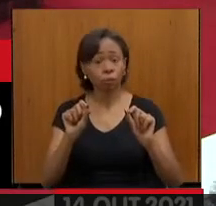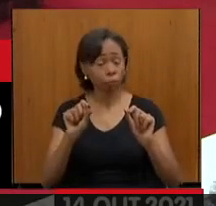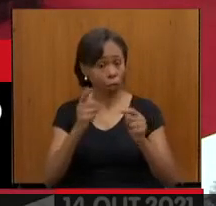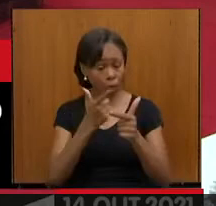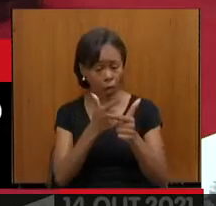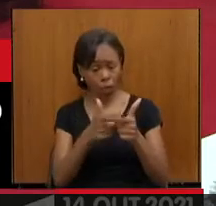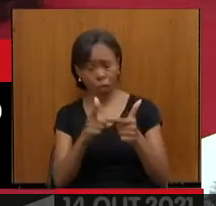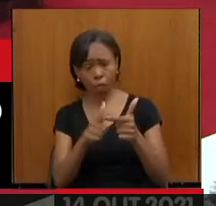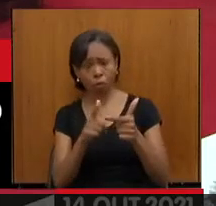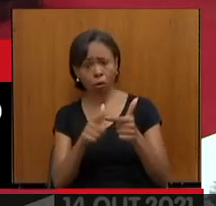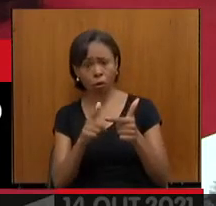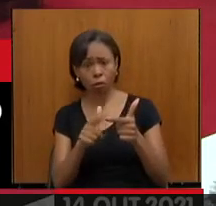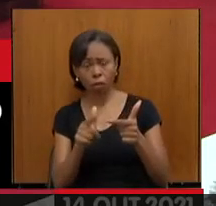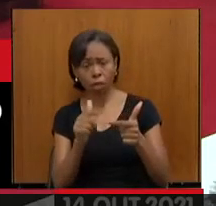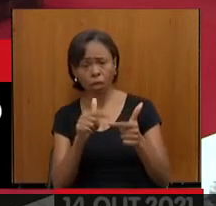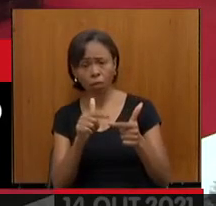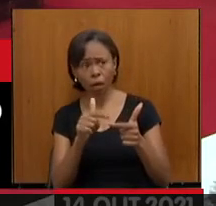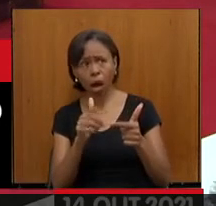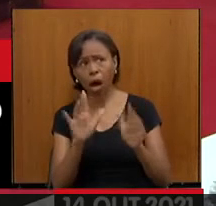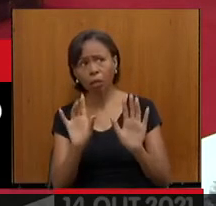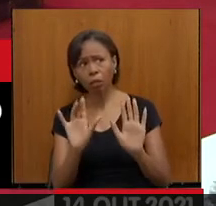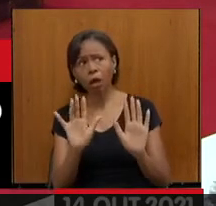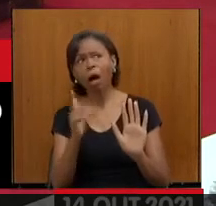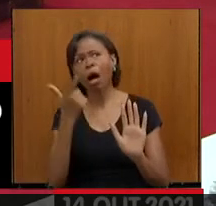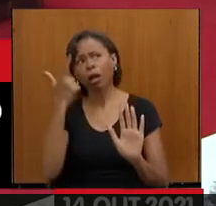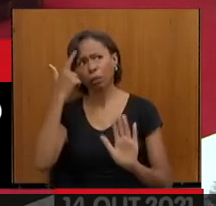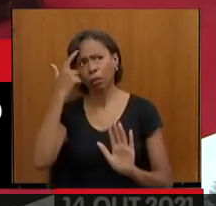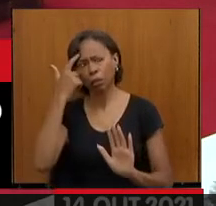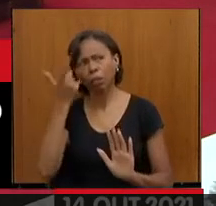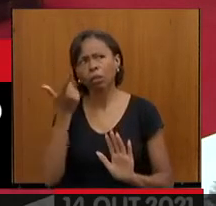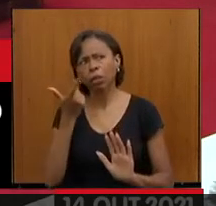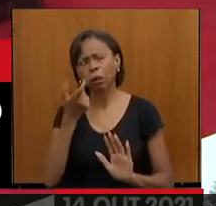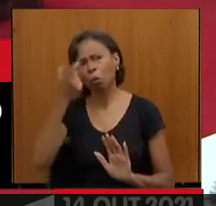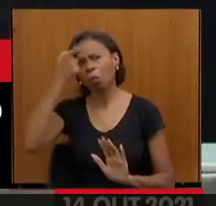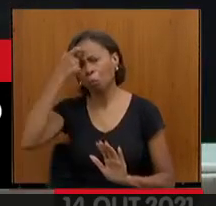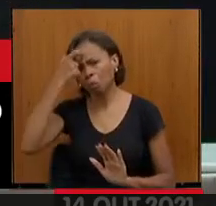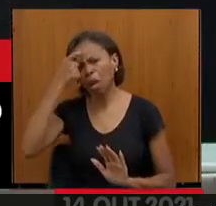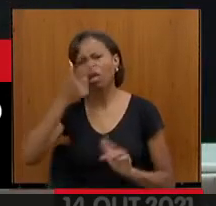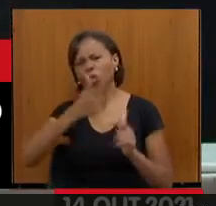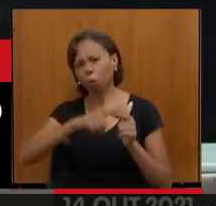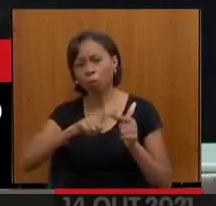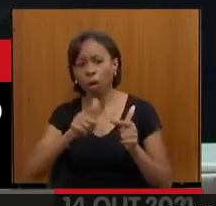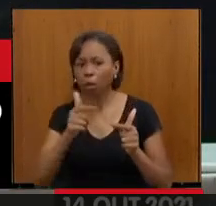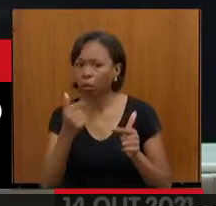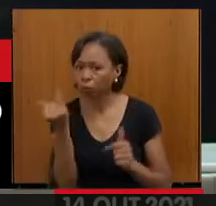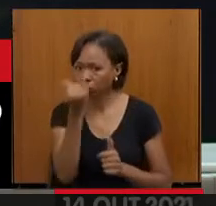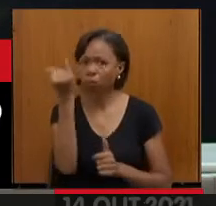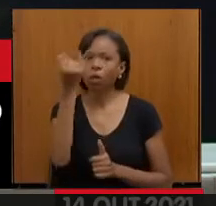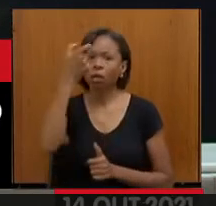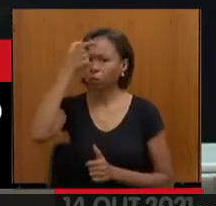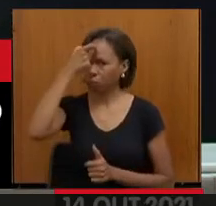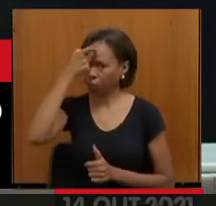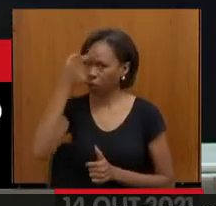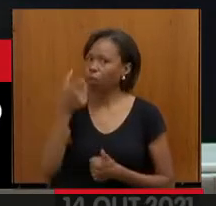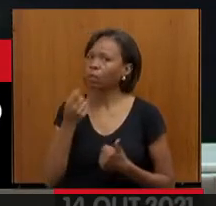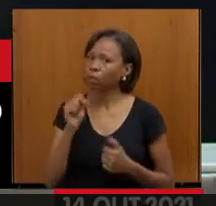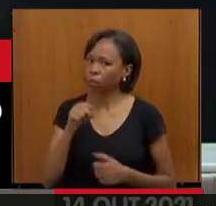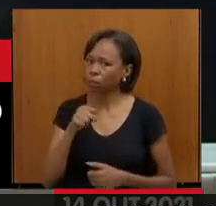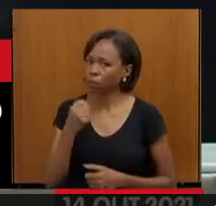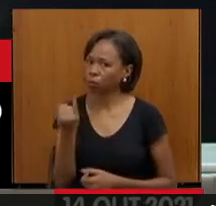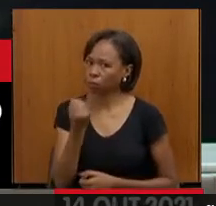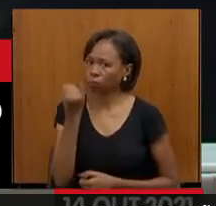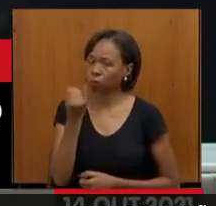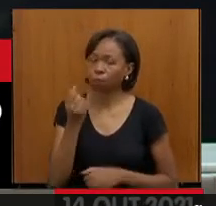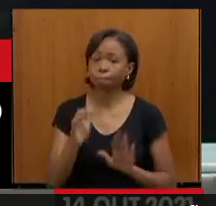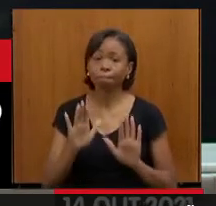apenas tomar consciência do problema. Tomar consciência do problema é fundamental. Mas, muito mais do que